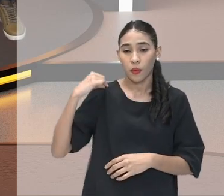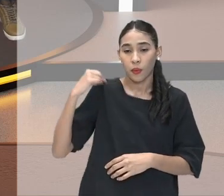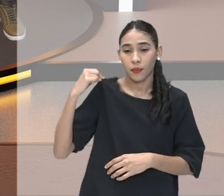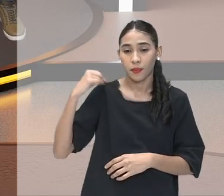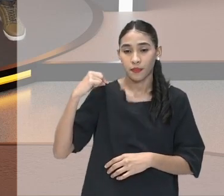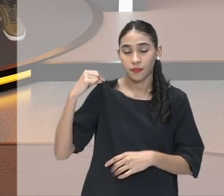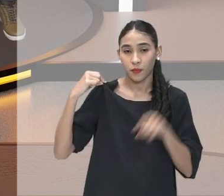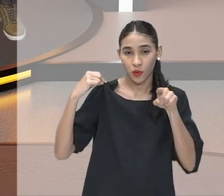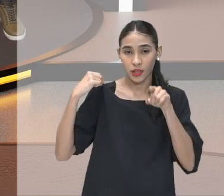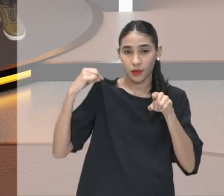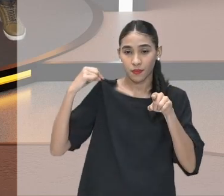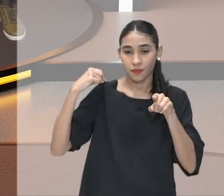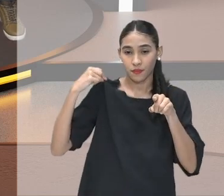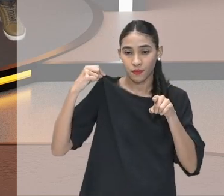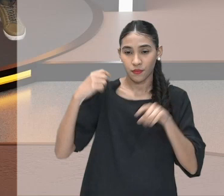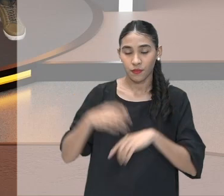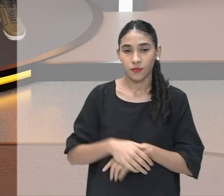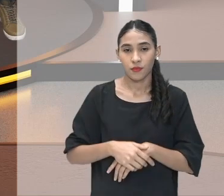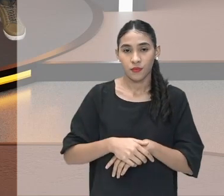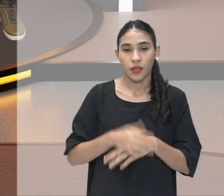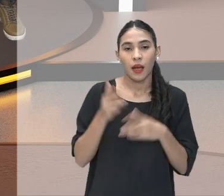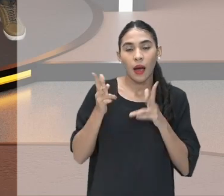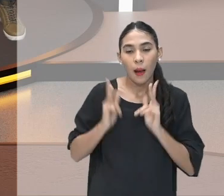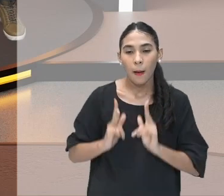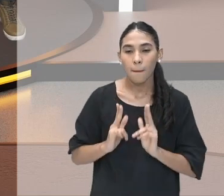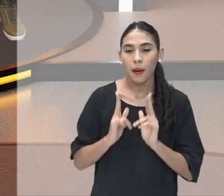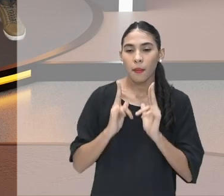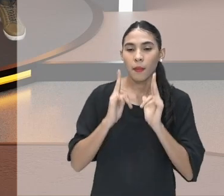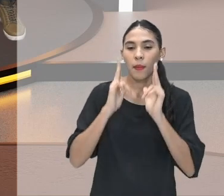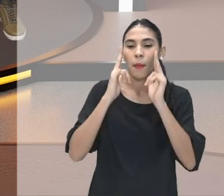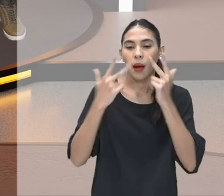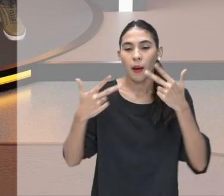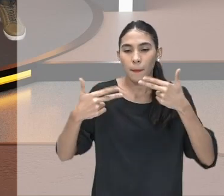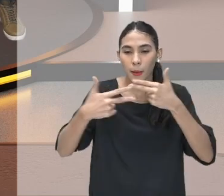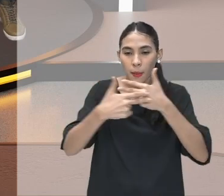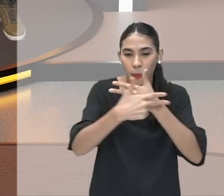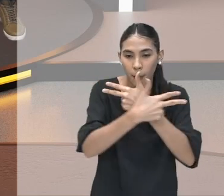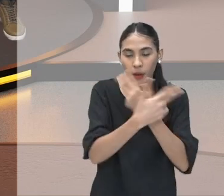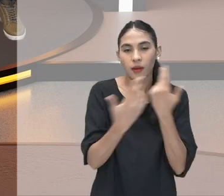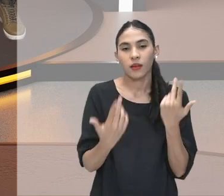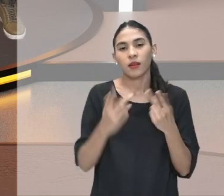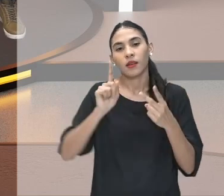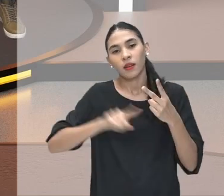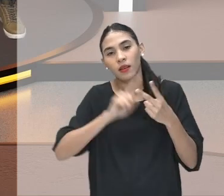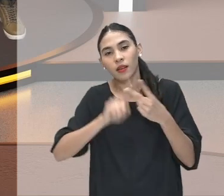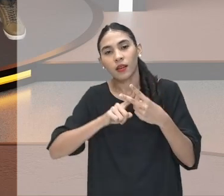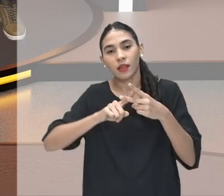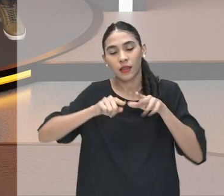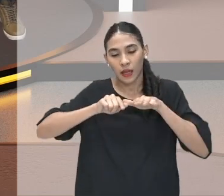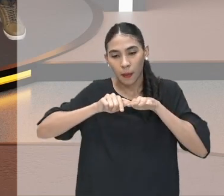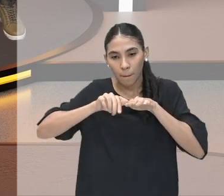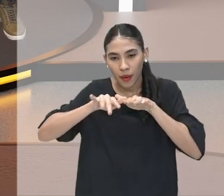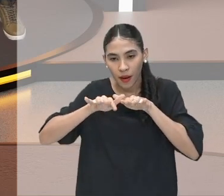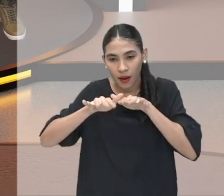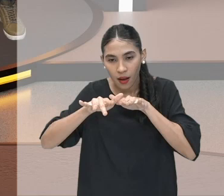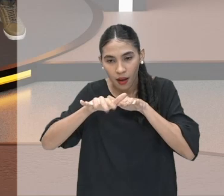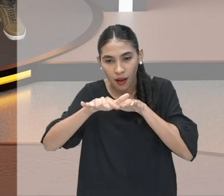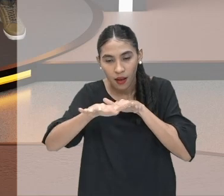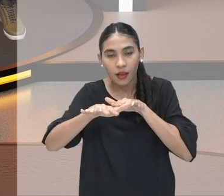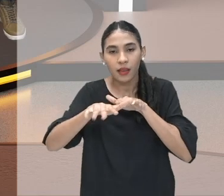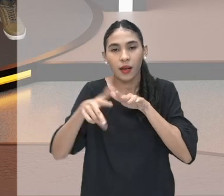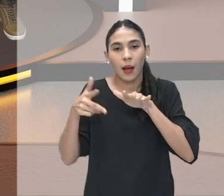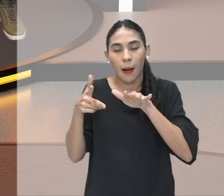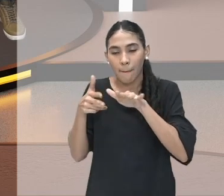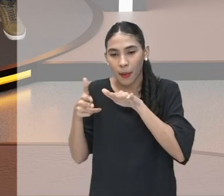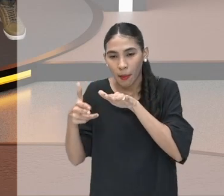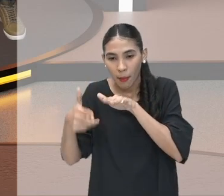Se você tem uma pessoa que vai cortar a roupa sozinho, ele lá, e se você tem uma máquina que vai poder cortar essa roupa, você